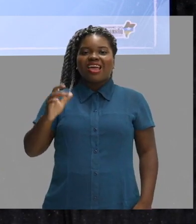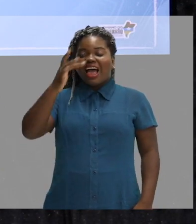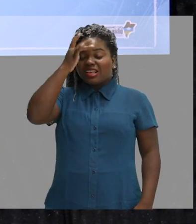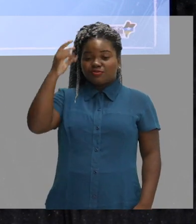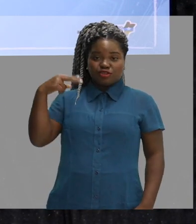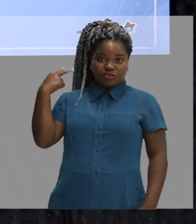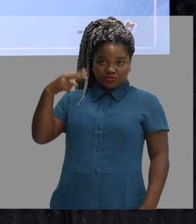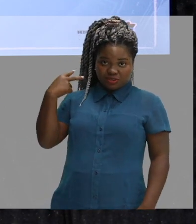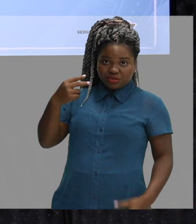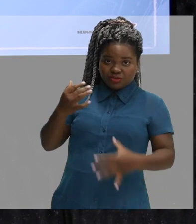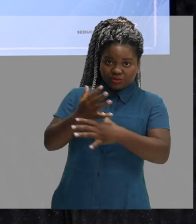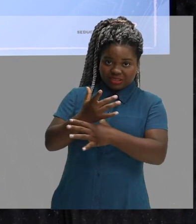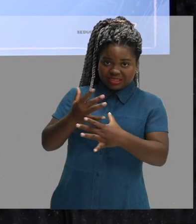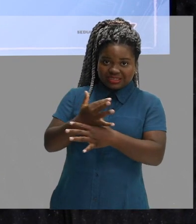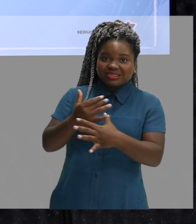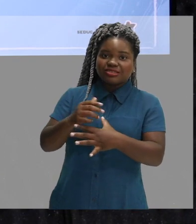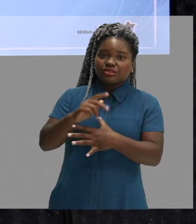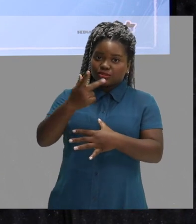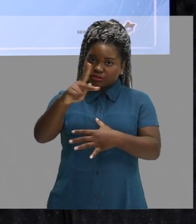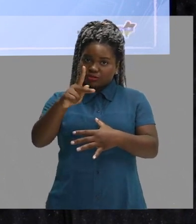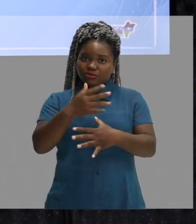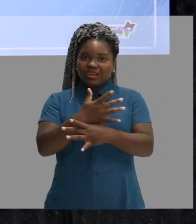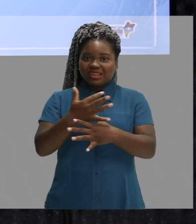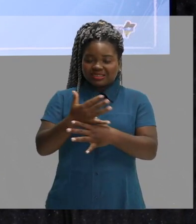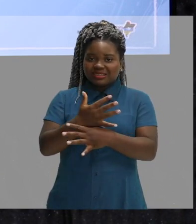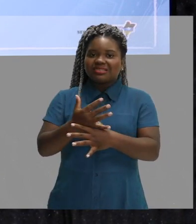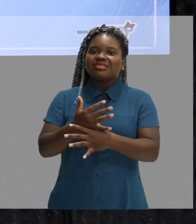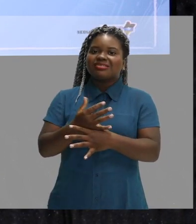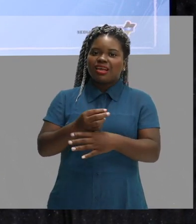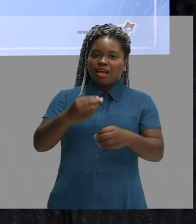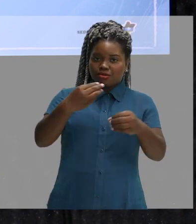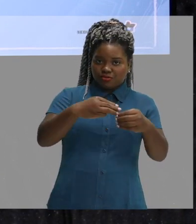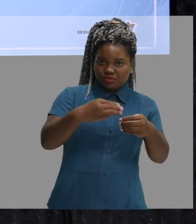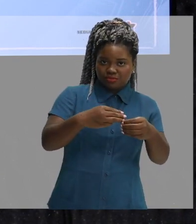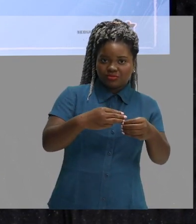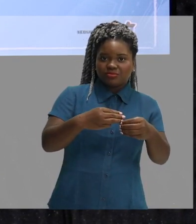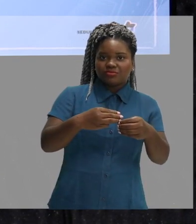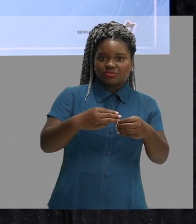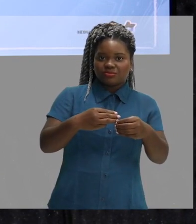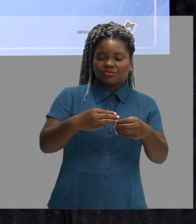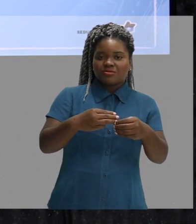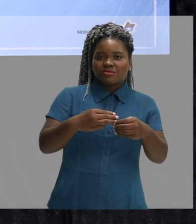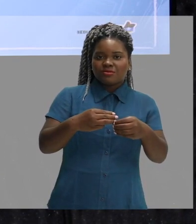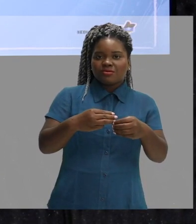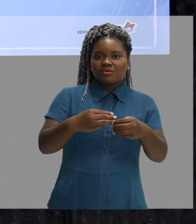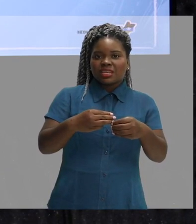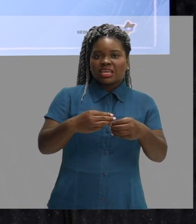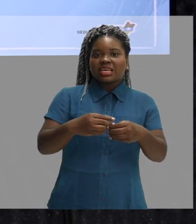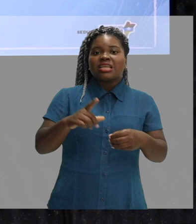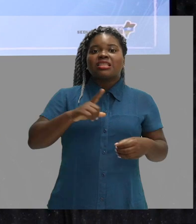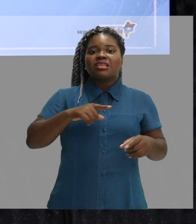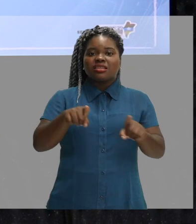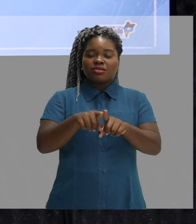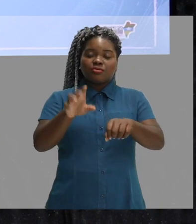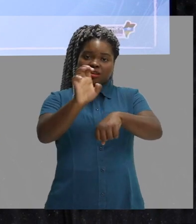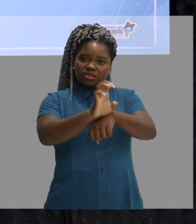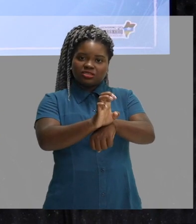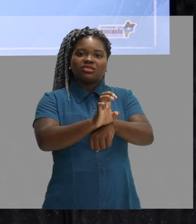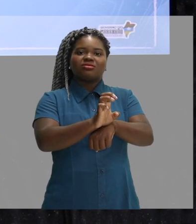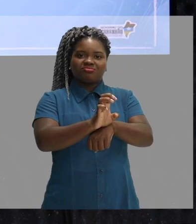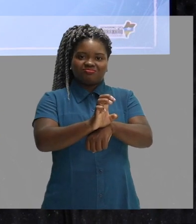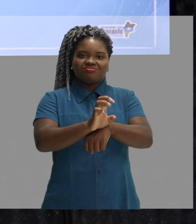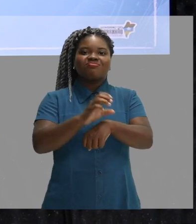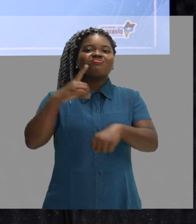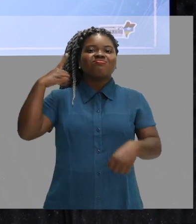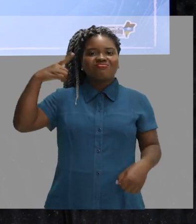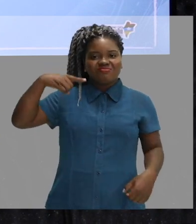no nível do legislativo municipal. No legislativo estadual estão os deputados estaduais, lá da